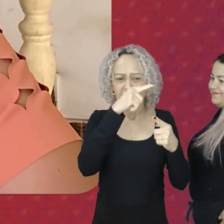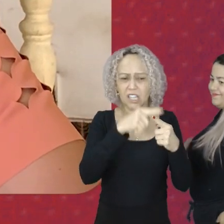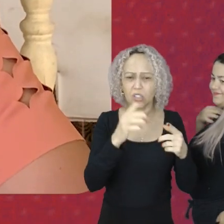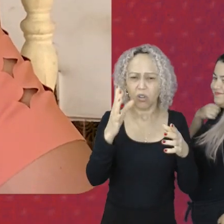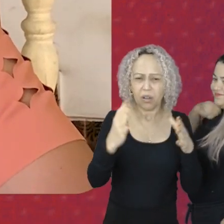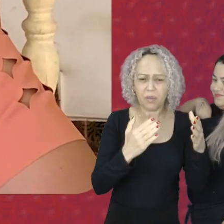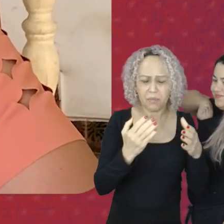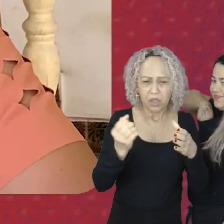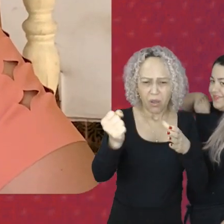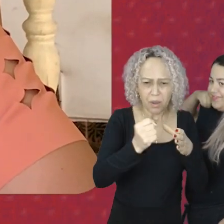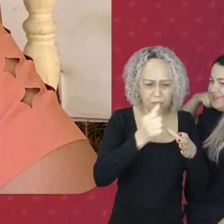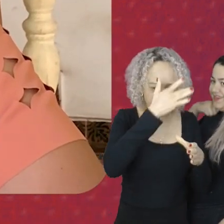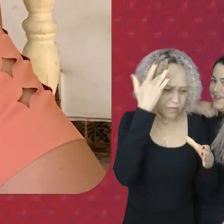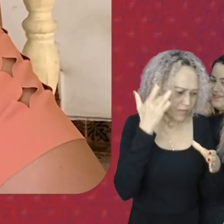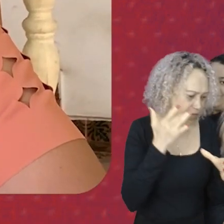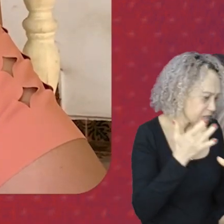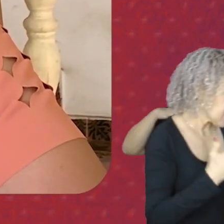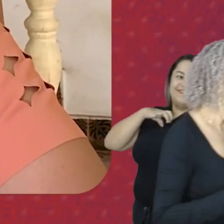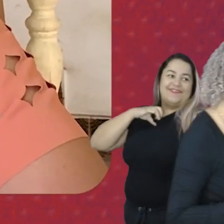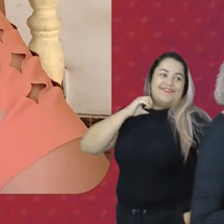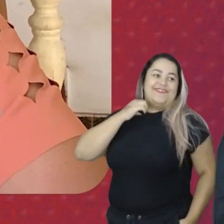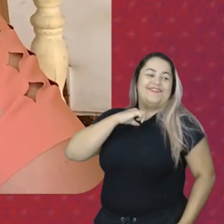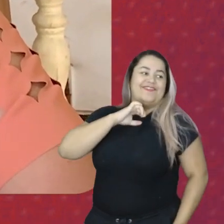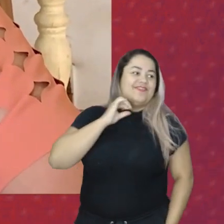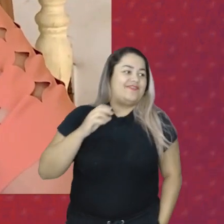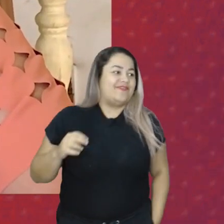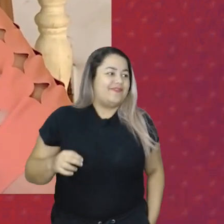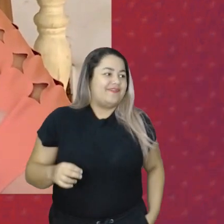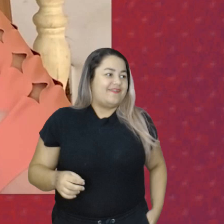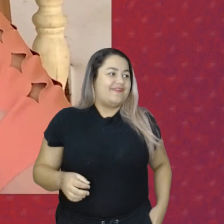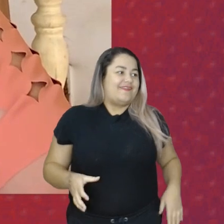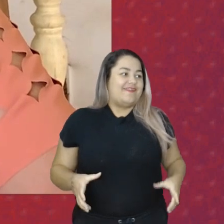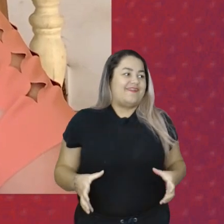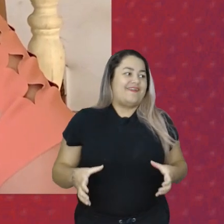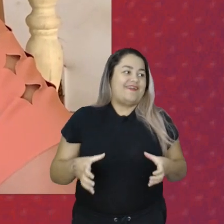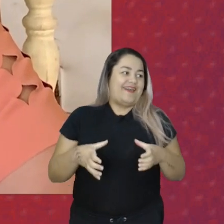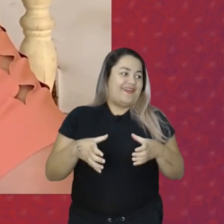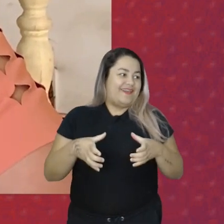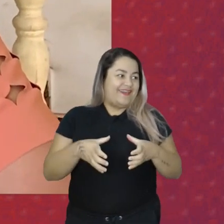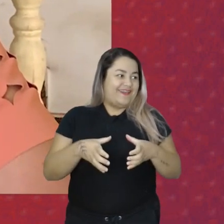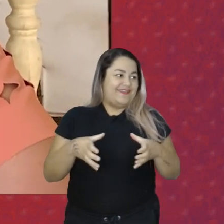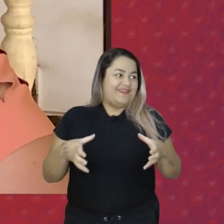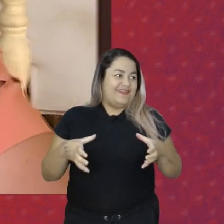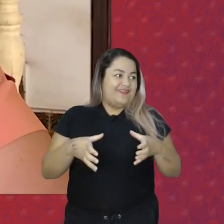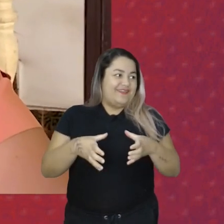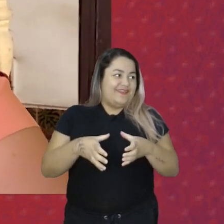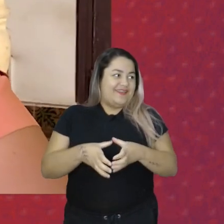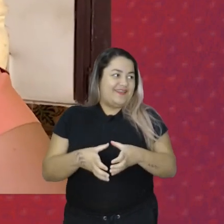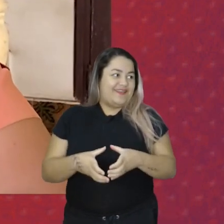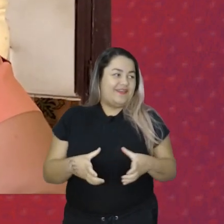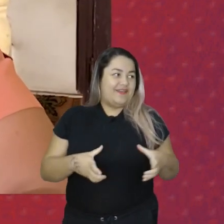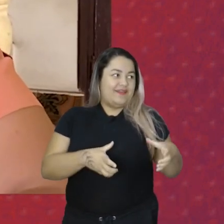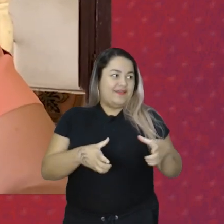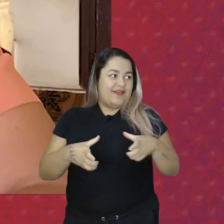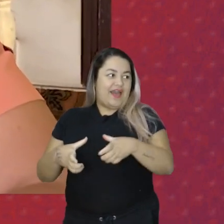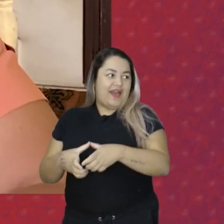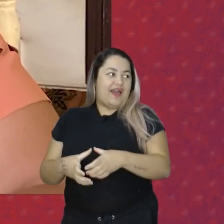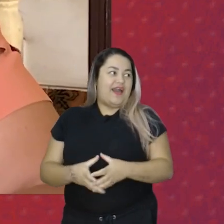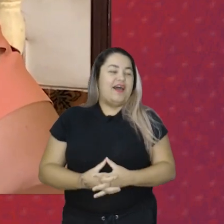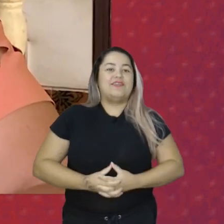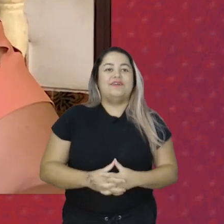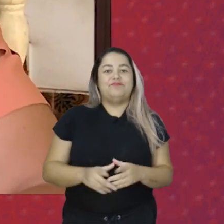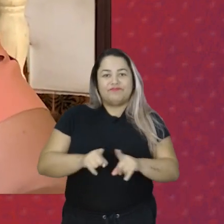segregacional. Nós passamos, com o decorrer do capitalismo, a uma perspectiva de